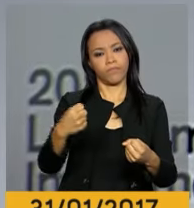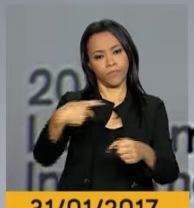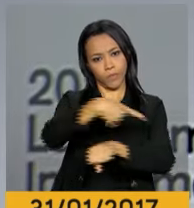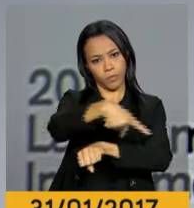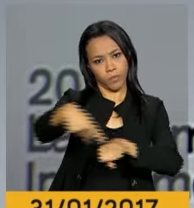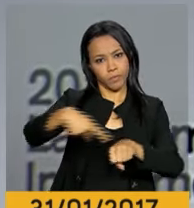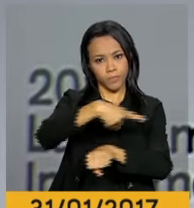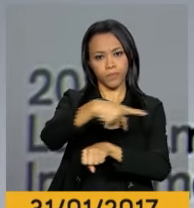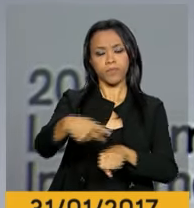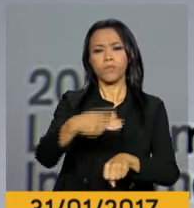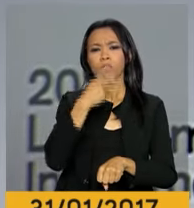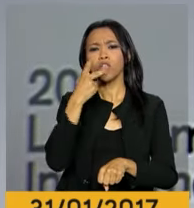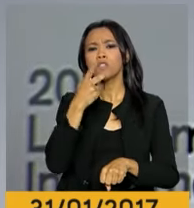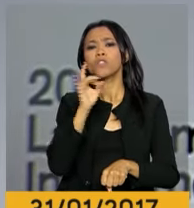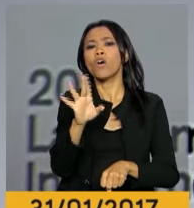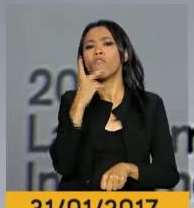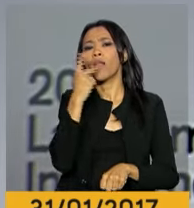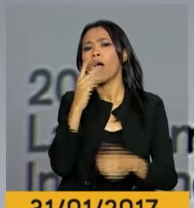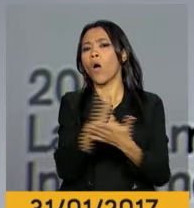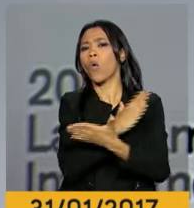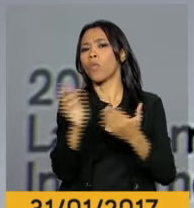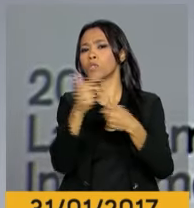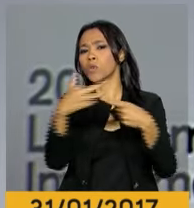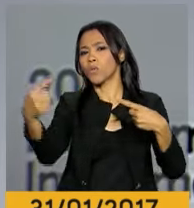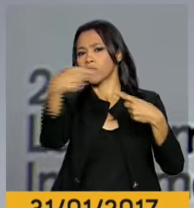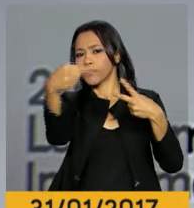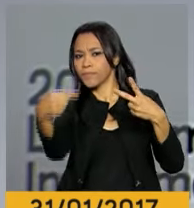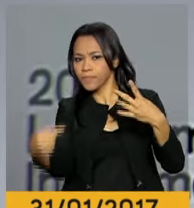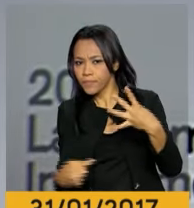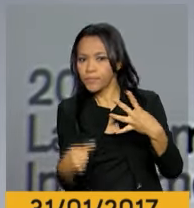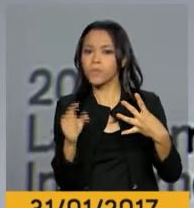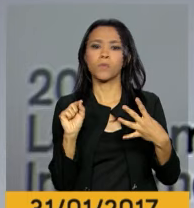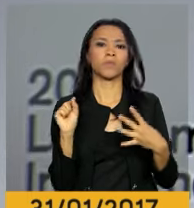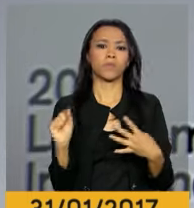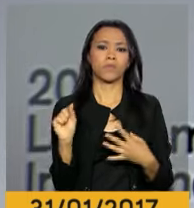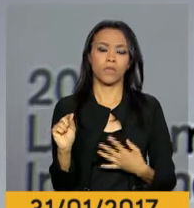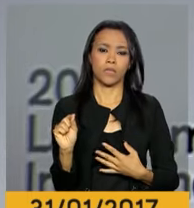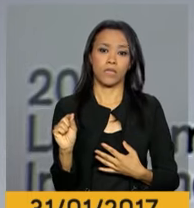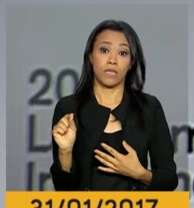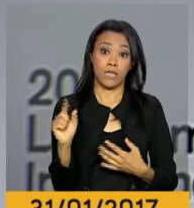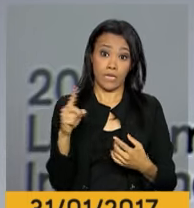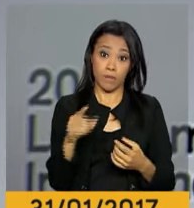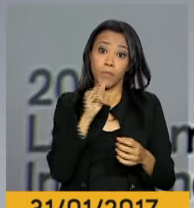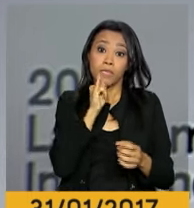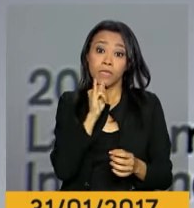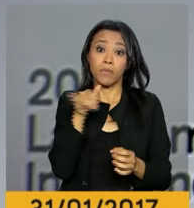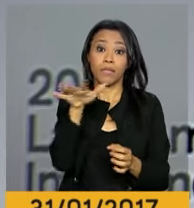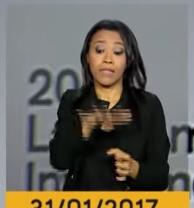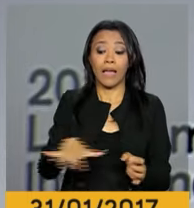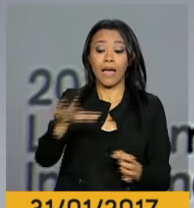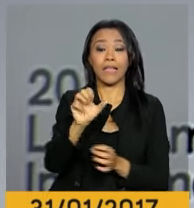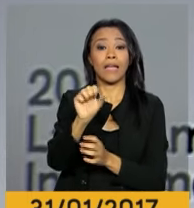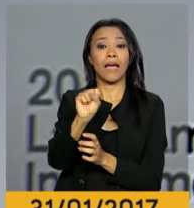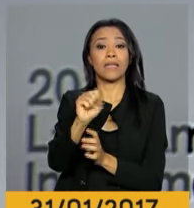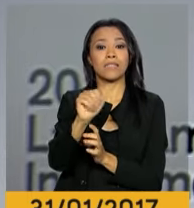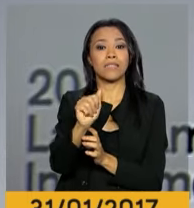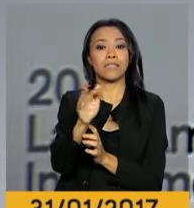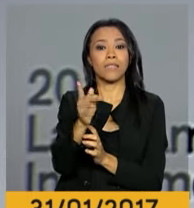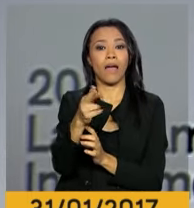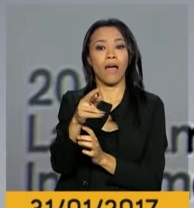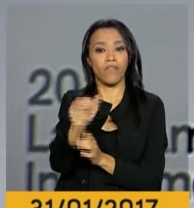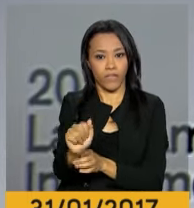apenas para mencionar alguns dados que a estimativa eh da saf de grãos é recorte